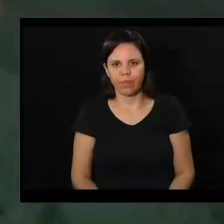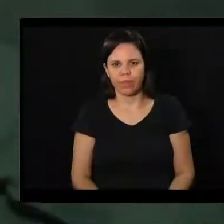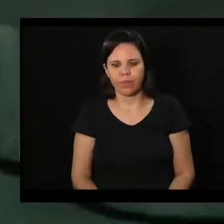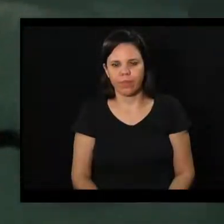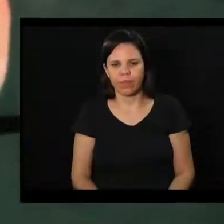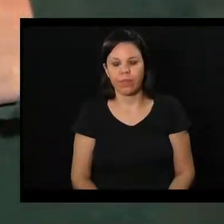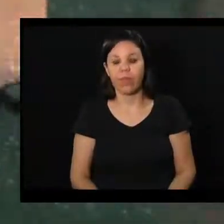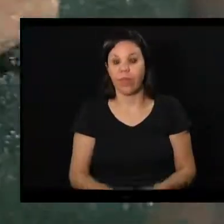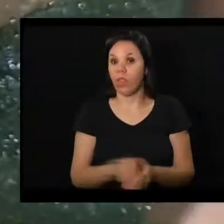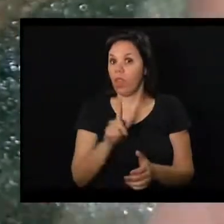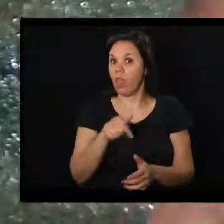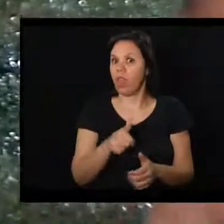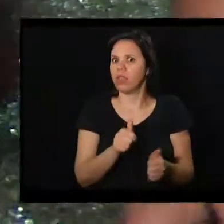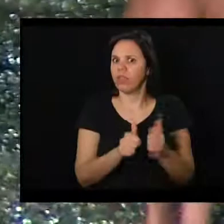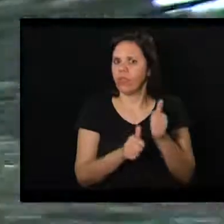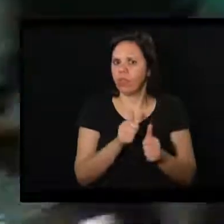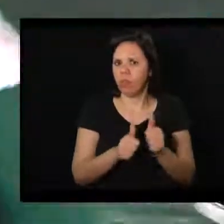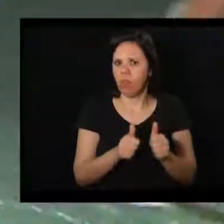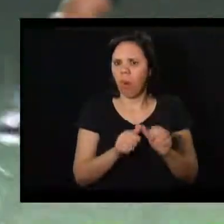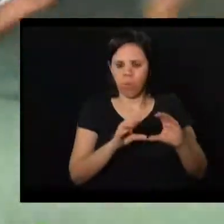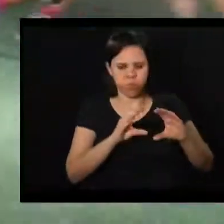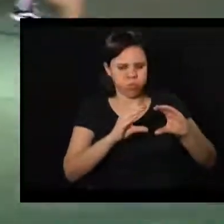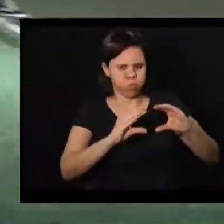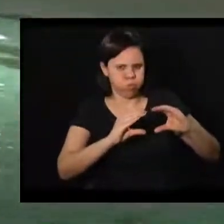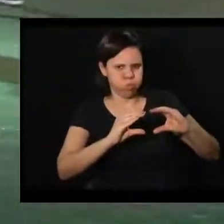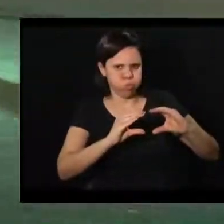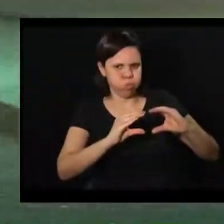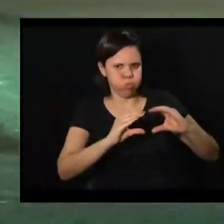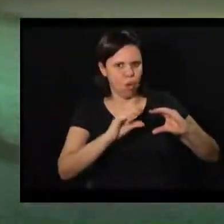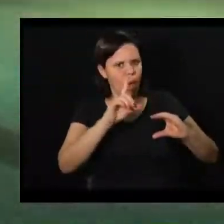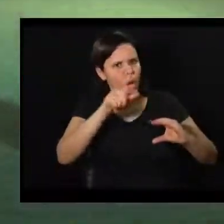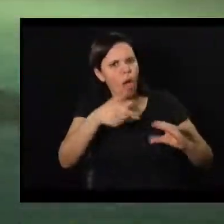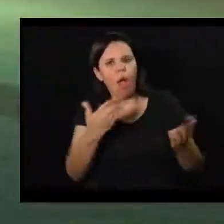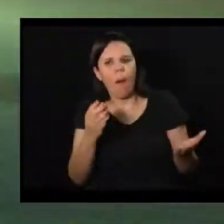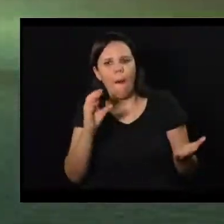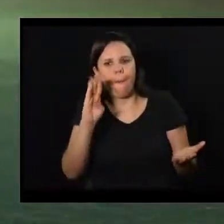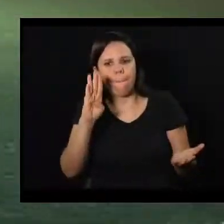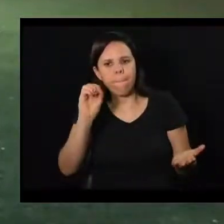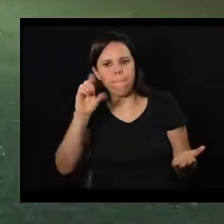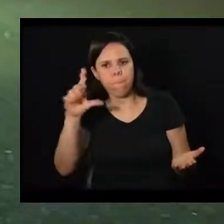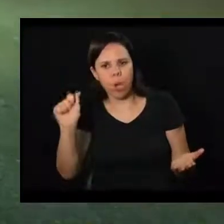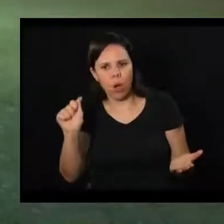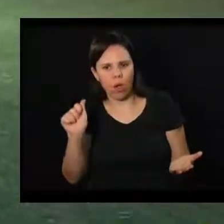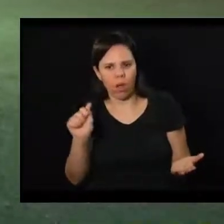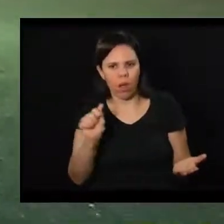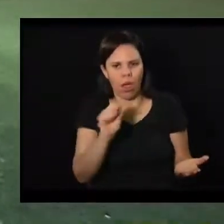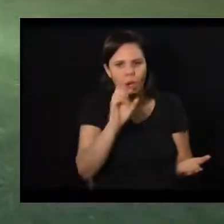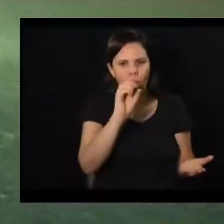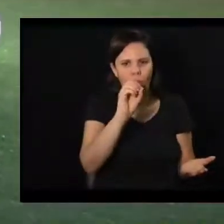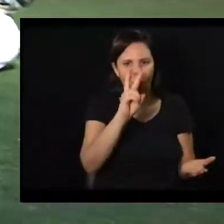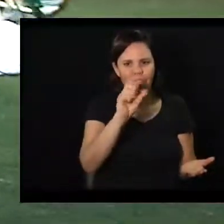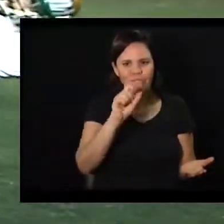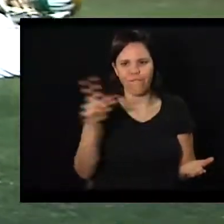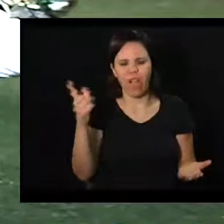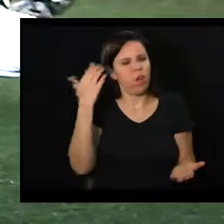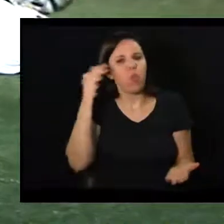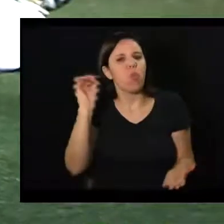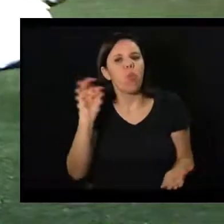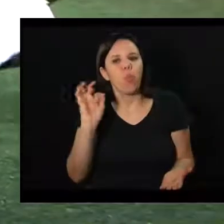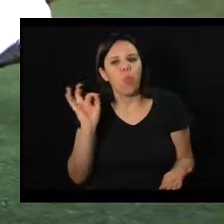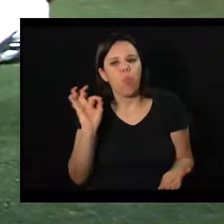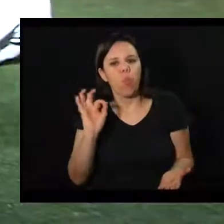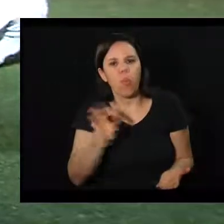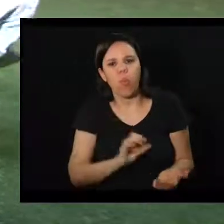O futebol da bola oval. É até comum ouvir essa definição de uma pessoa que não entenda o esporte. Na verdade, o